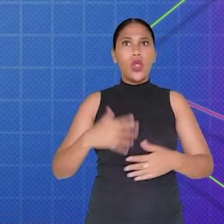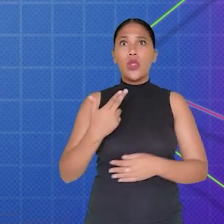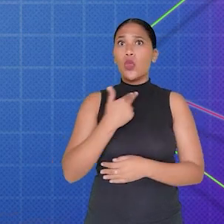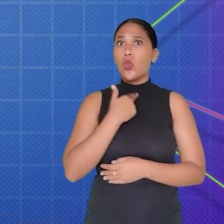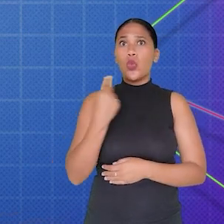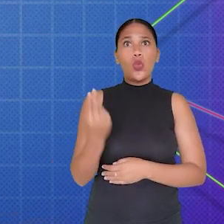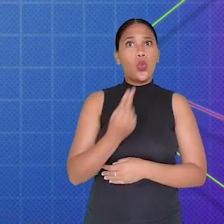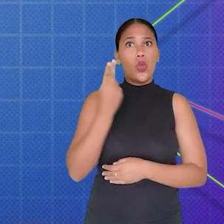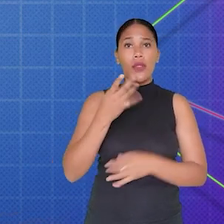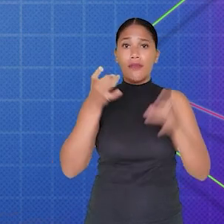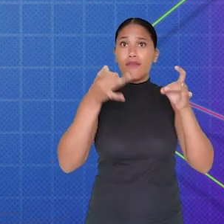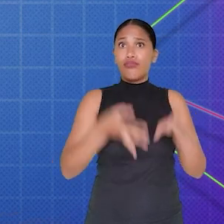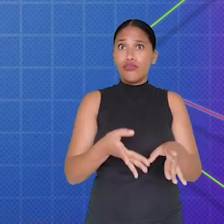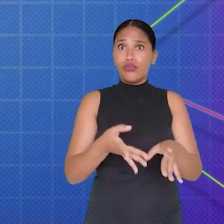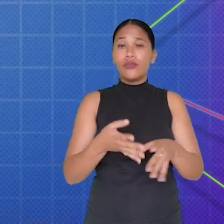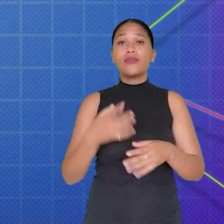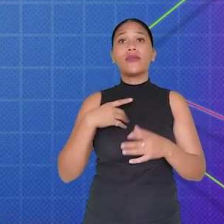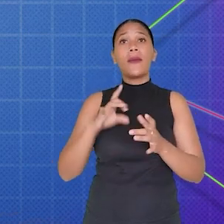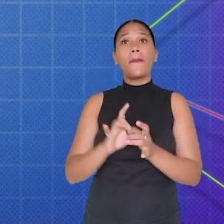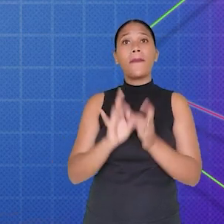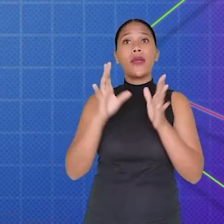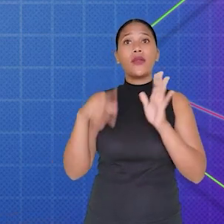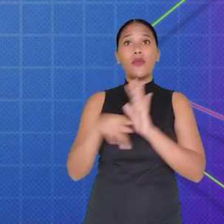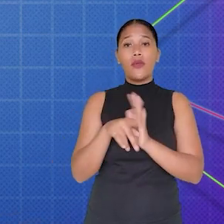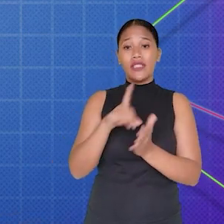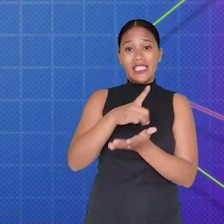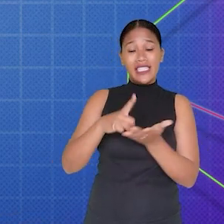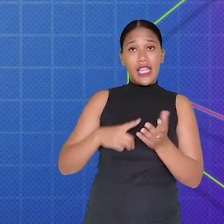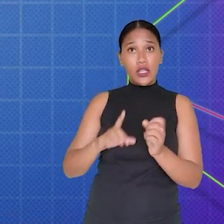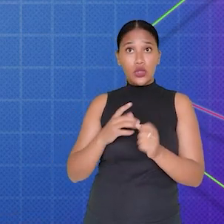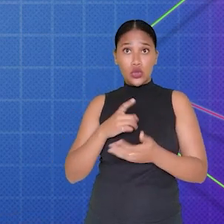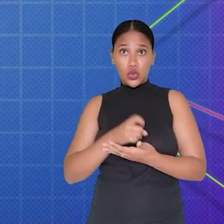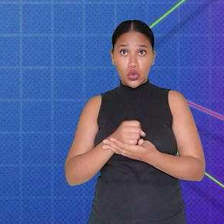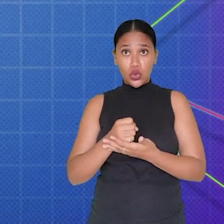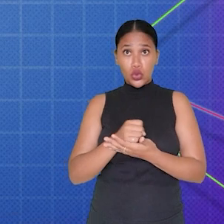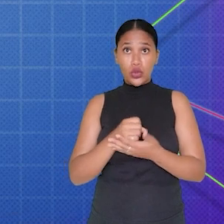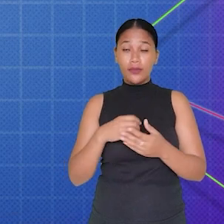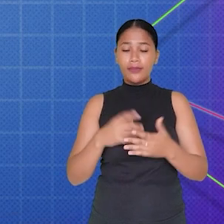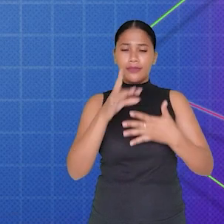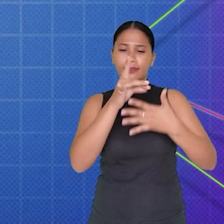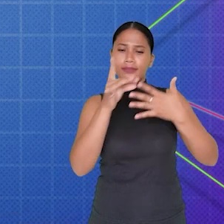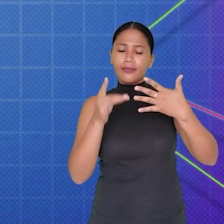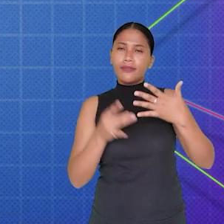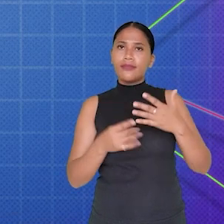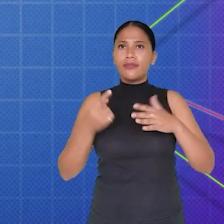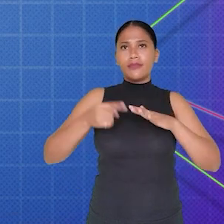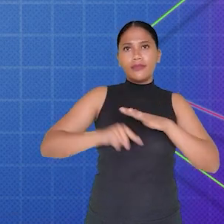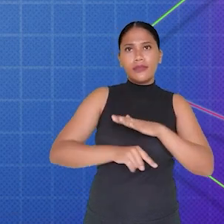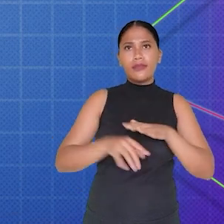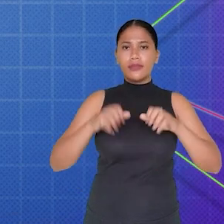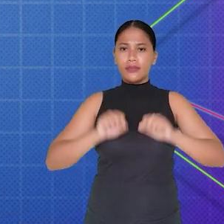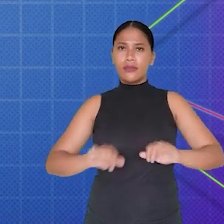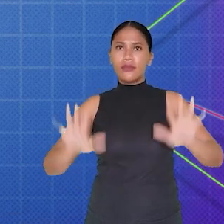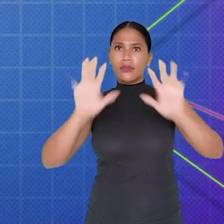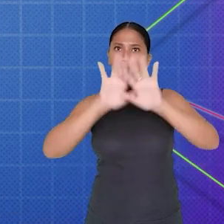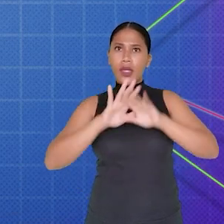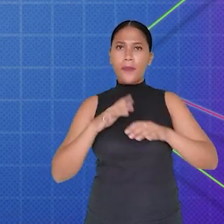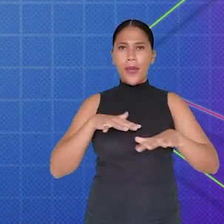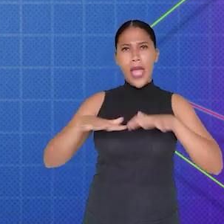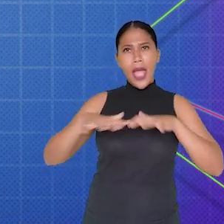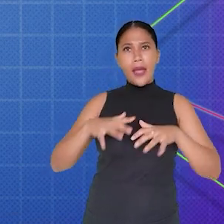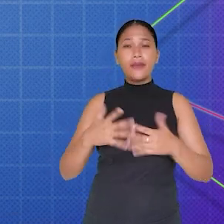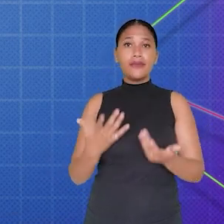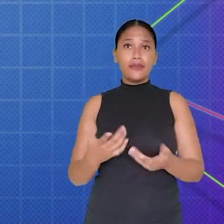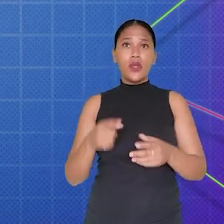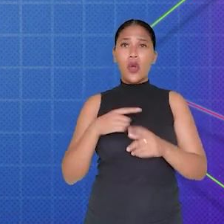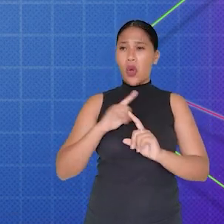ferramenta indispensável para a criação de mapas em jogos. Ele permite que o design de jogo defina detalhadamente o cenário,